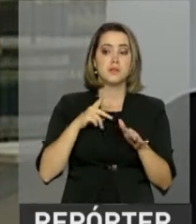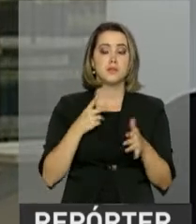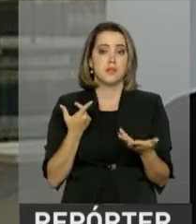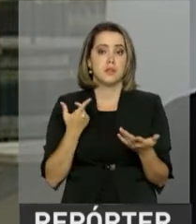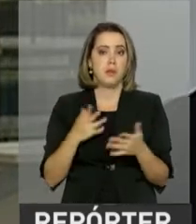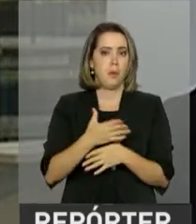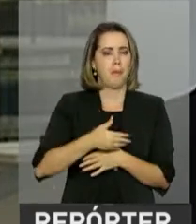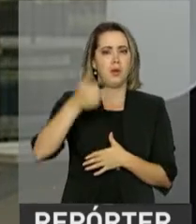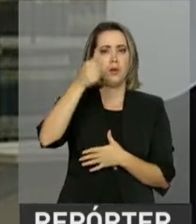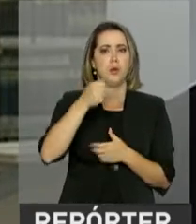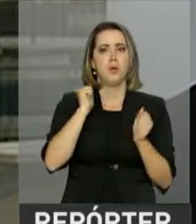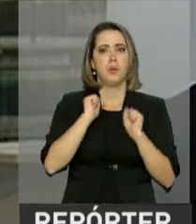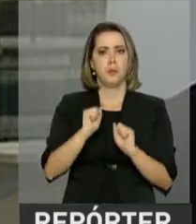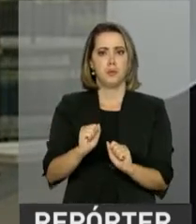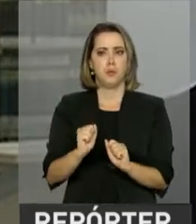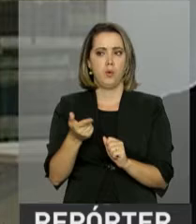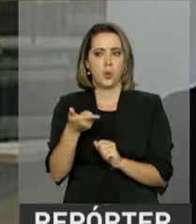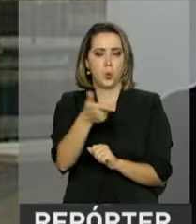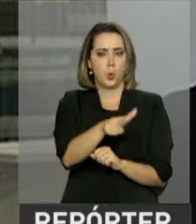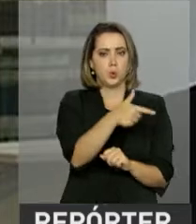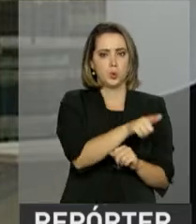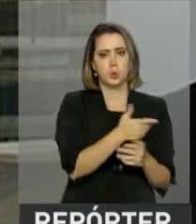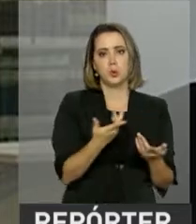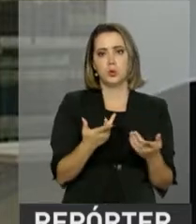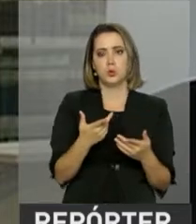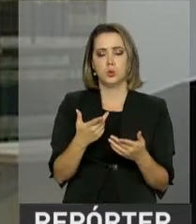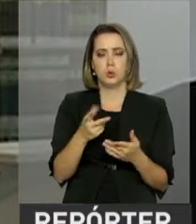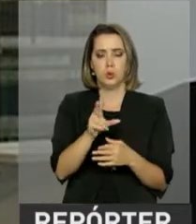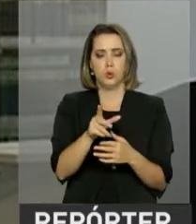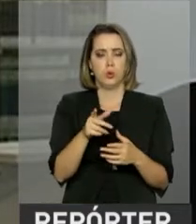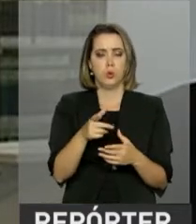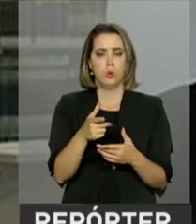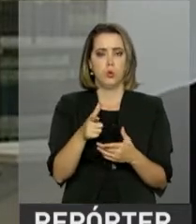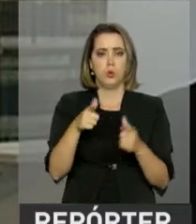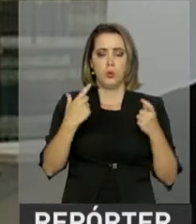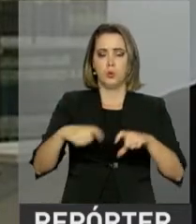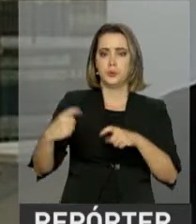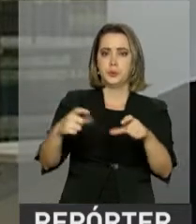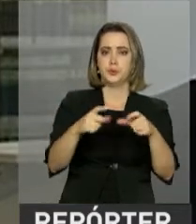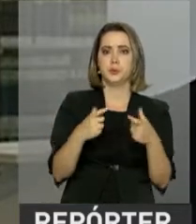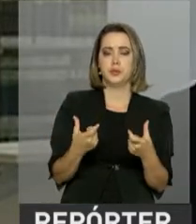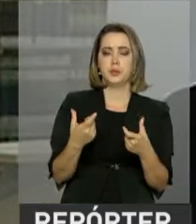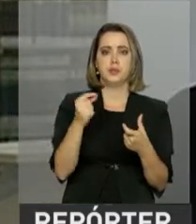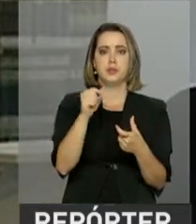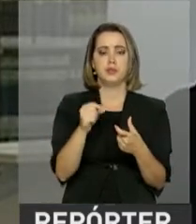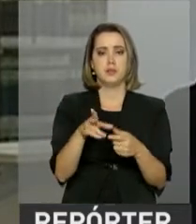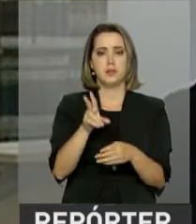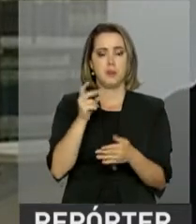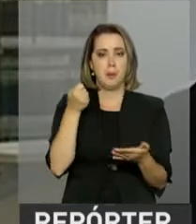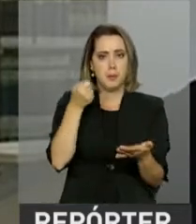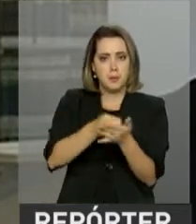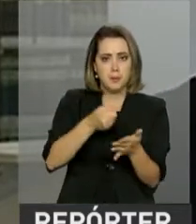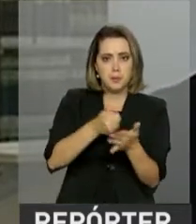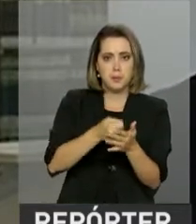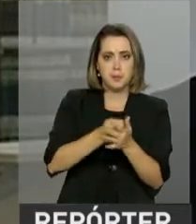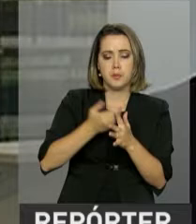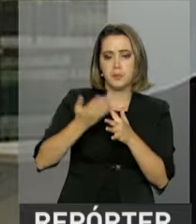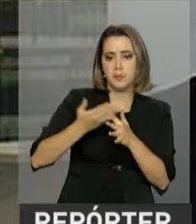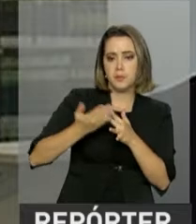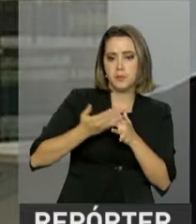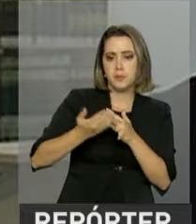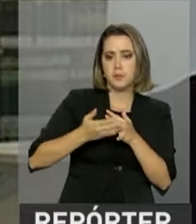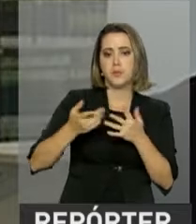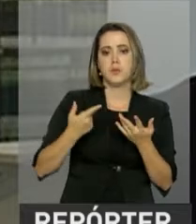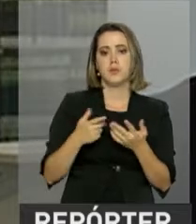condição melhor fora do banco pega um crédito o empréstimo para quitar aquela dívida do rotativo a um